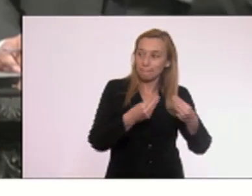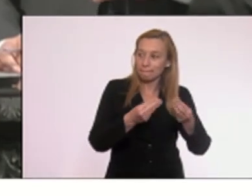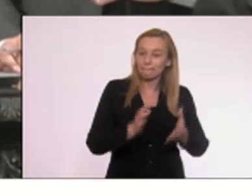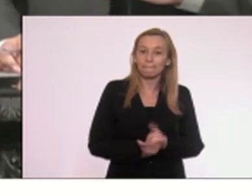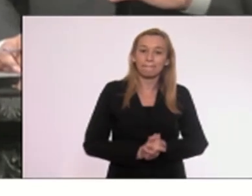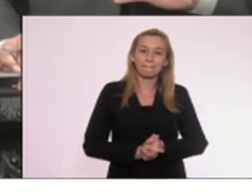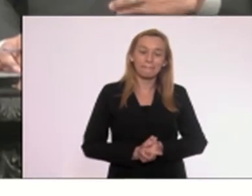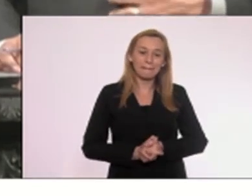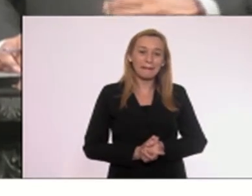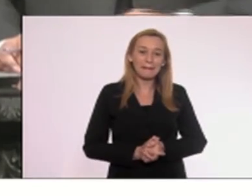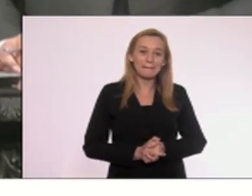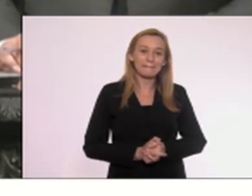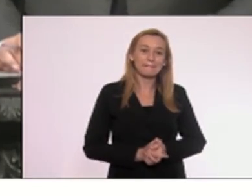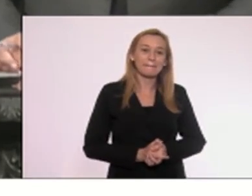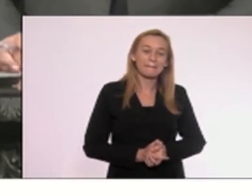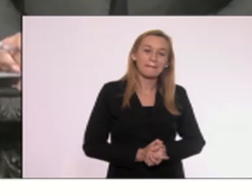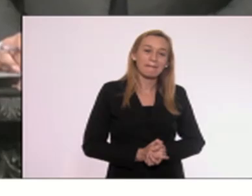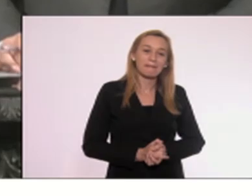para a moça do café.